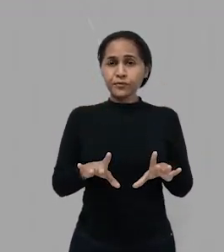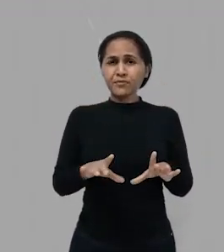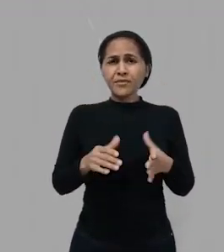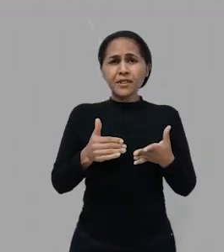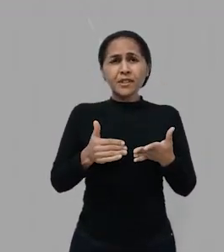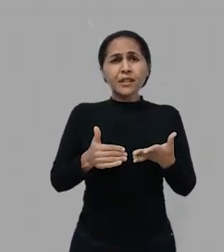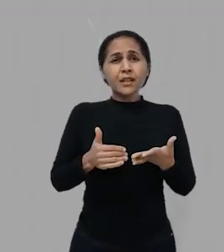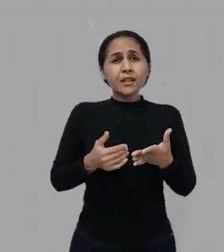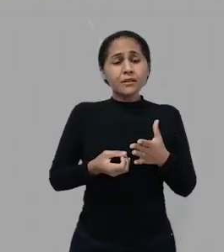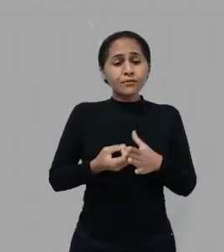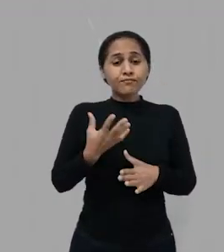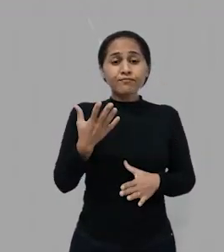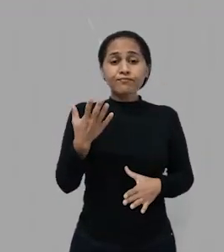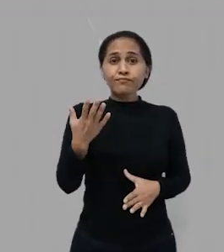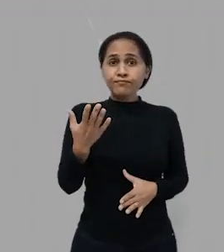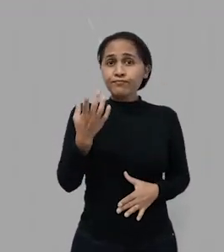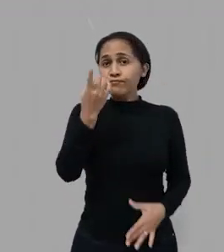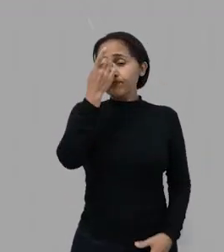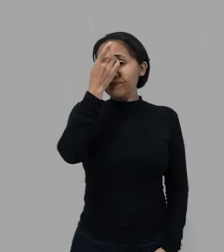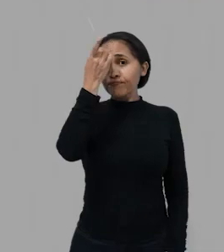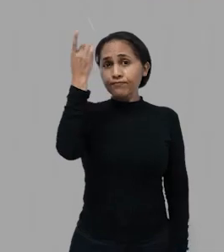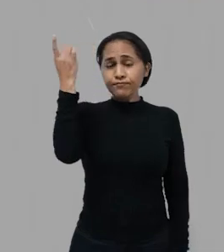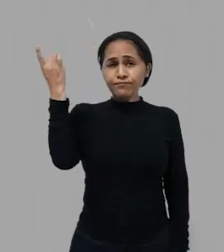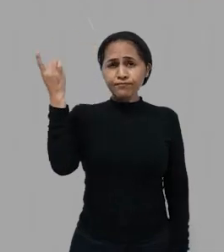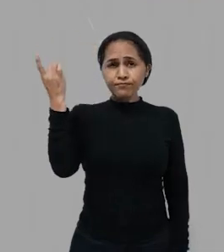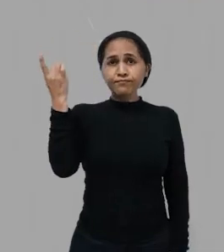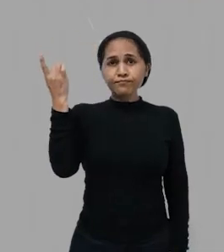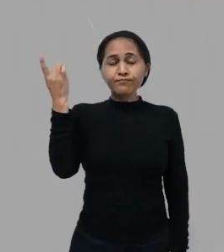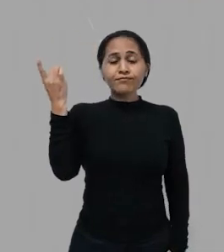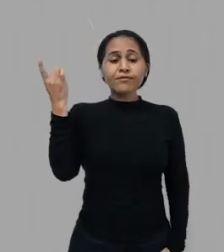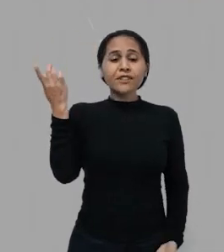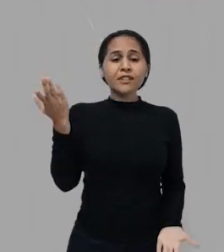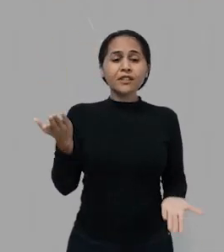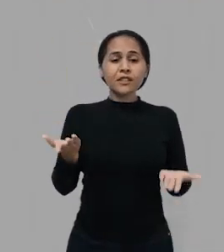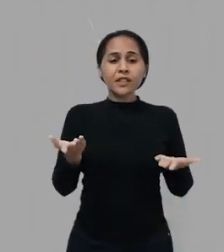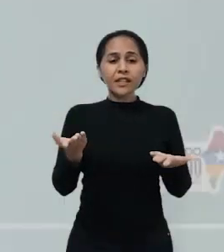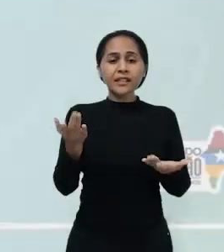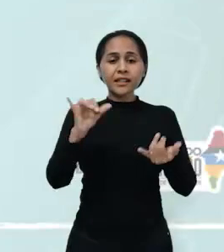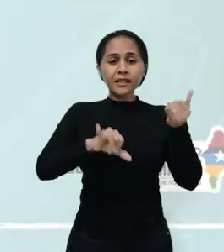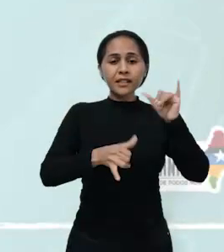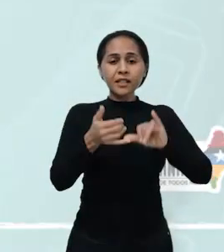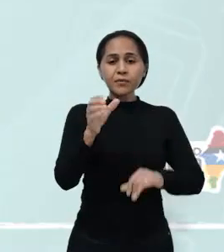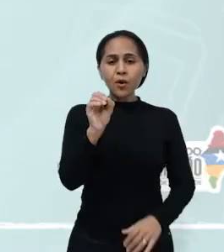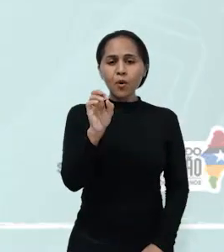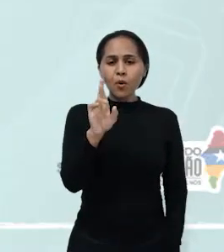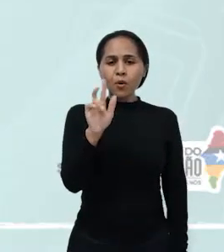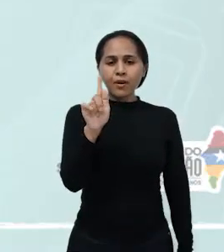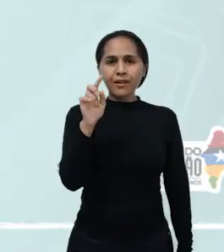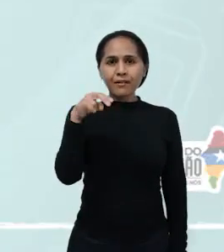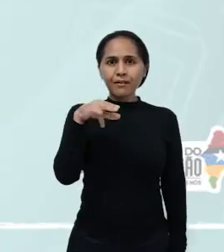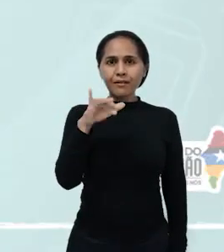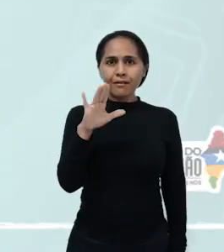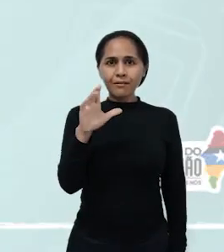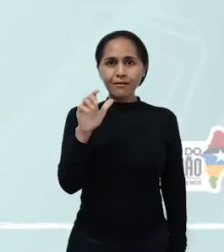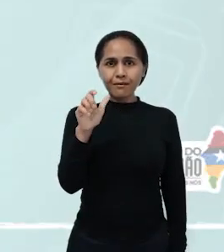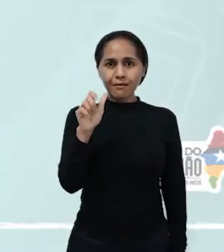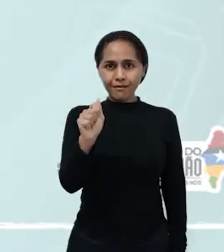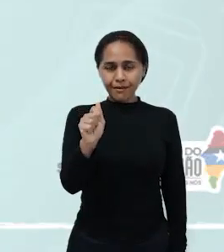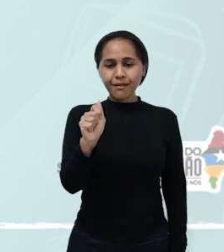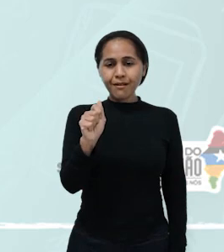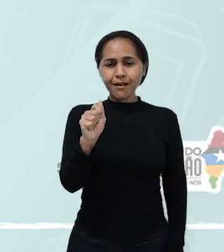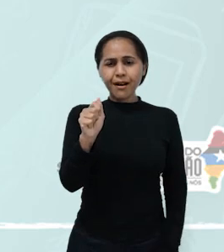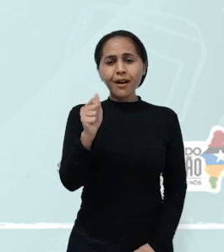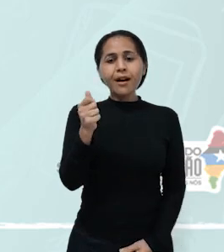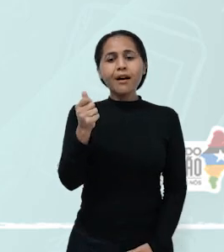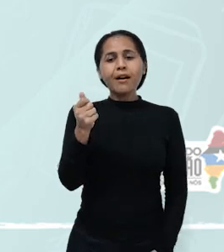ela iniciou a ideia moderna de química orgânica. O próprio nascimento da química orgânica